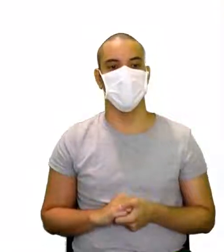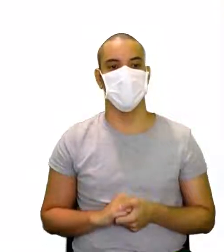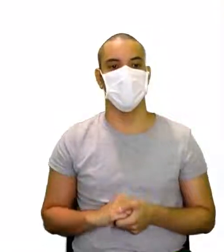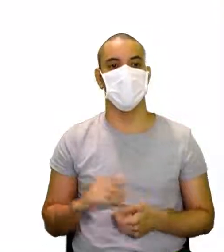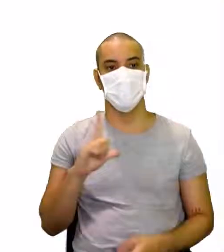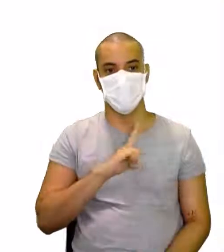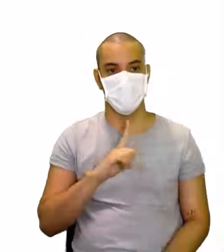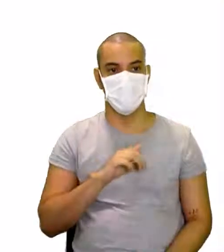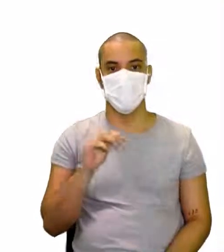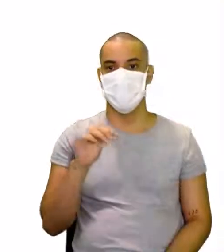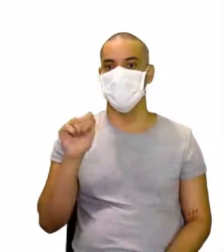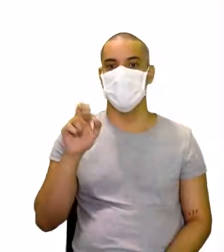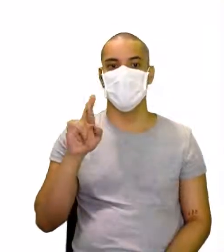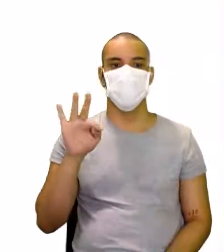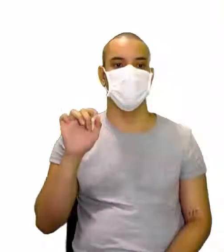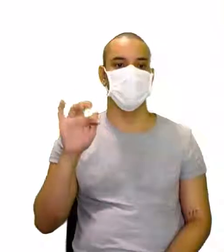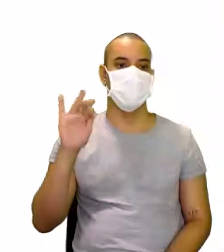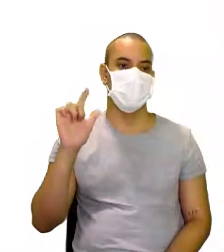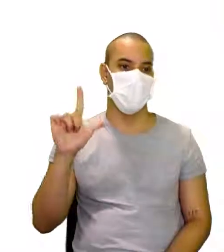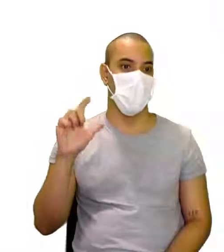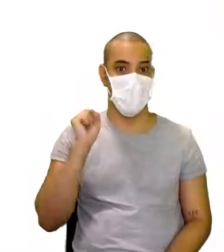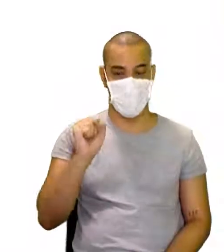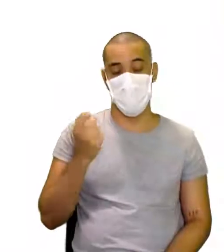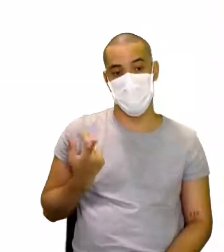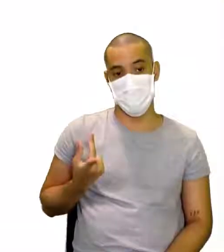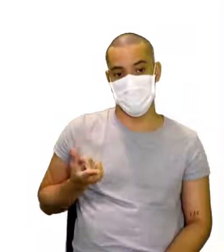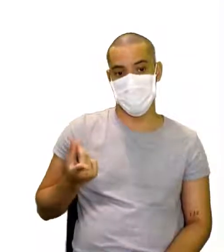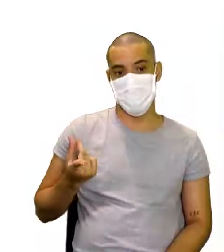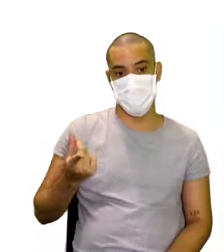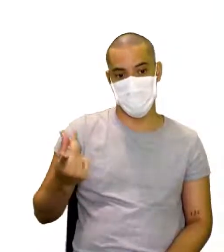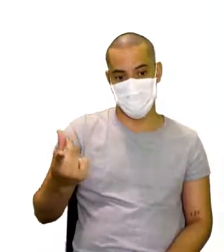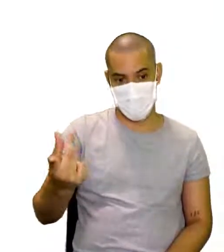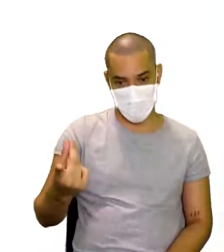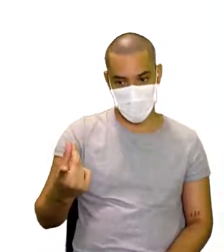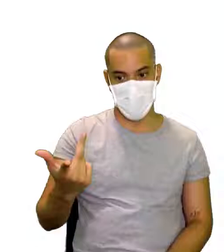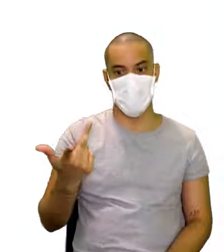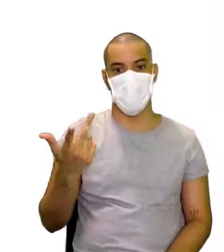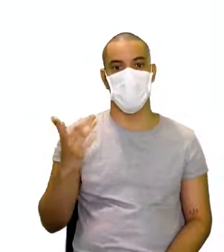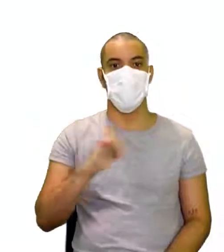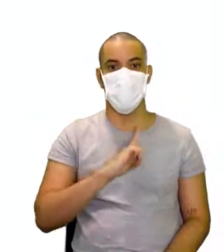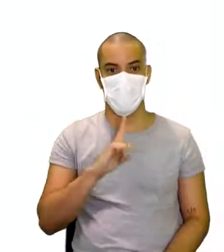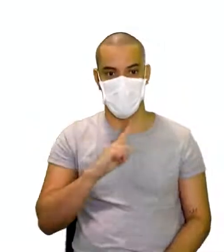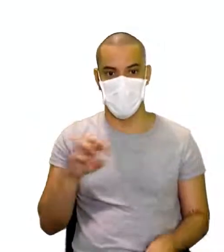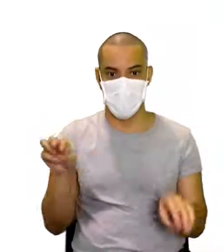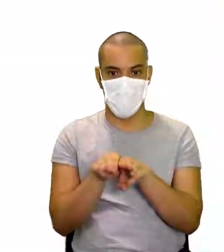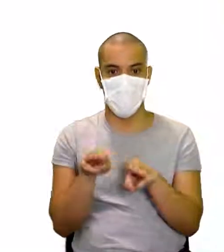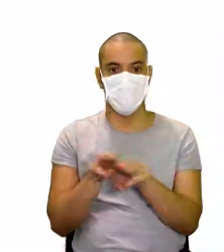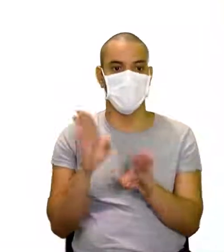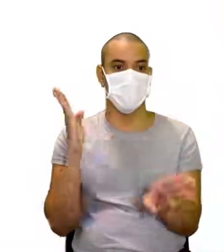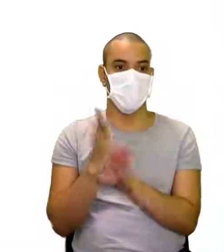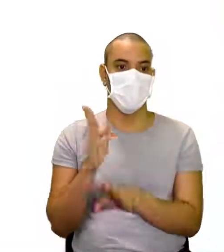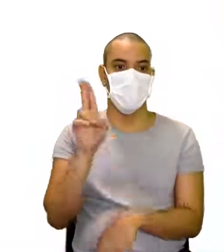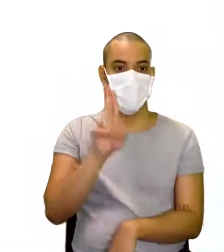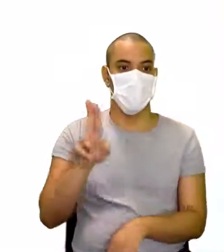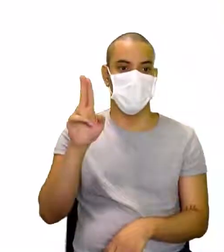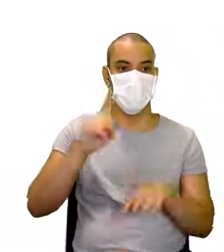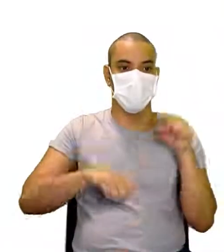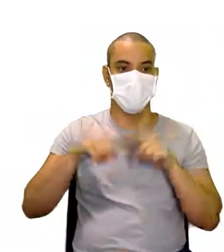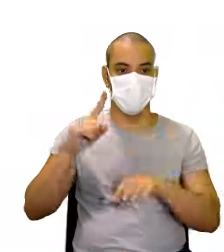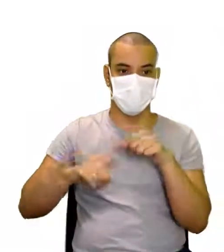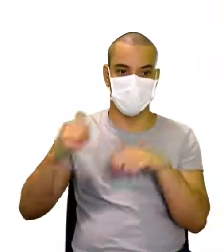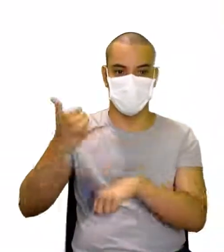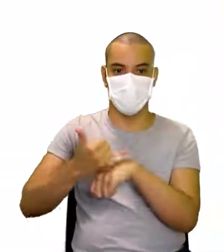ímã artificial, por sua vez, ele pode ser permanente, que ele consegue manter seu magnetismo mediante o uso de